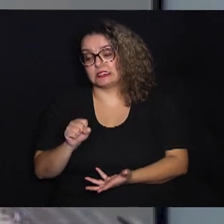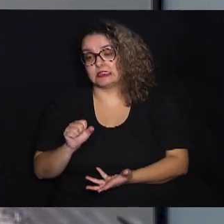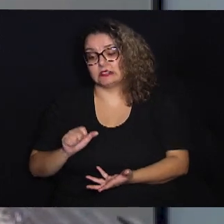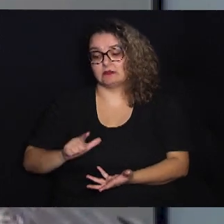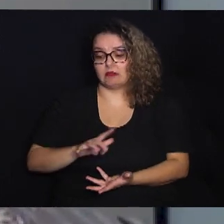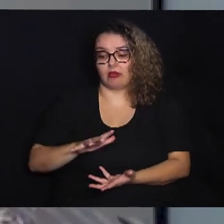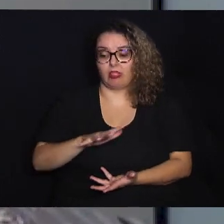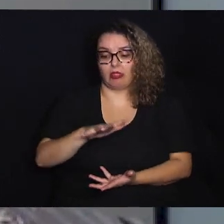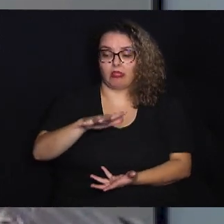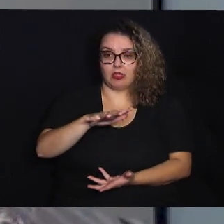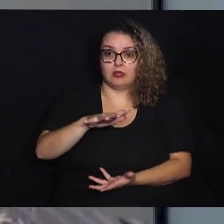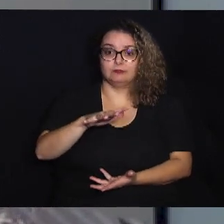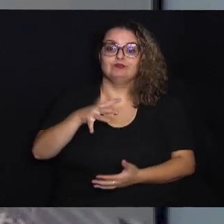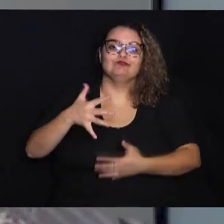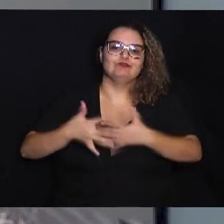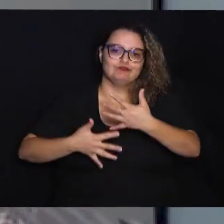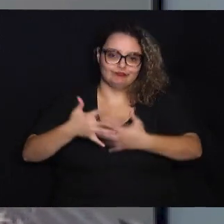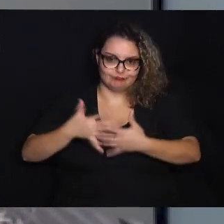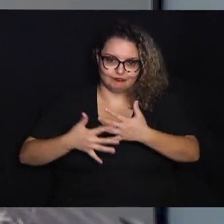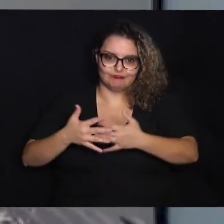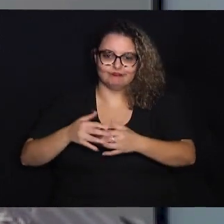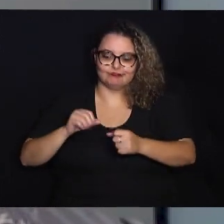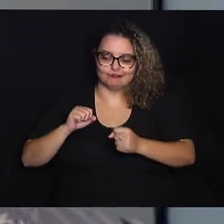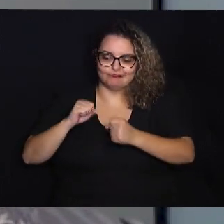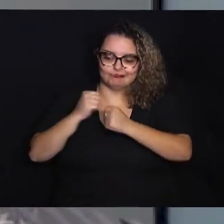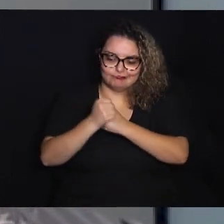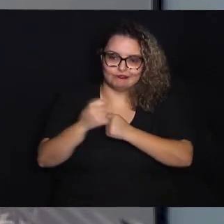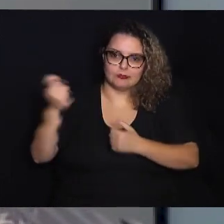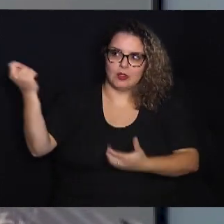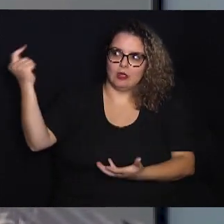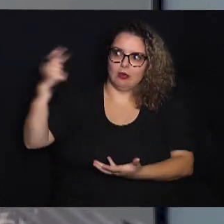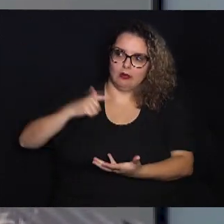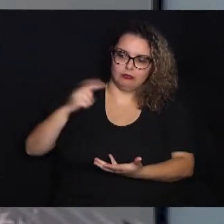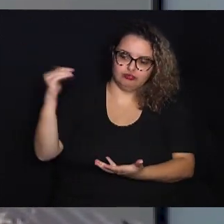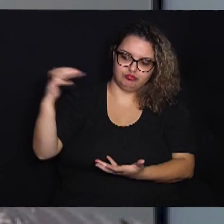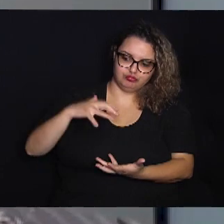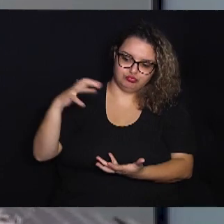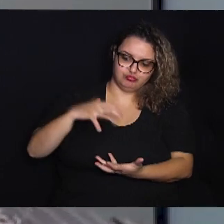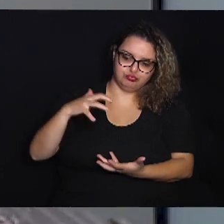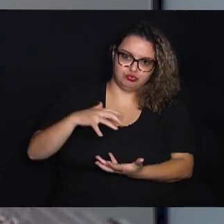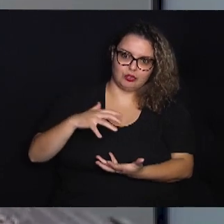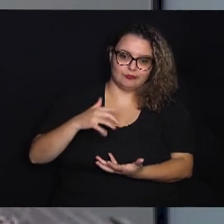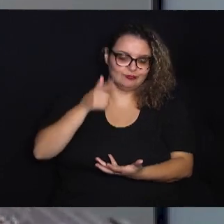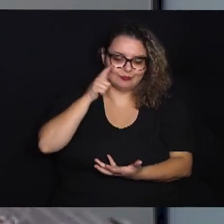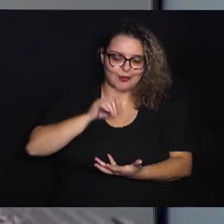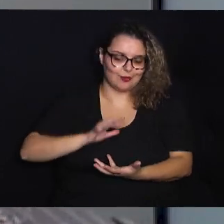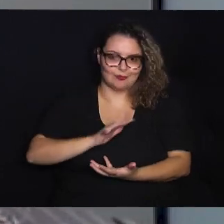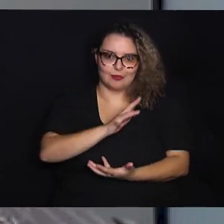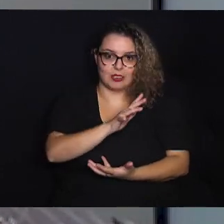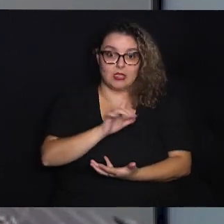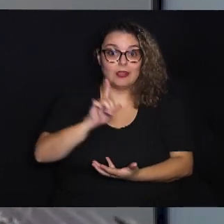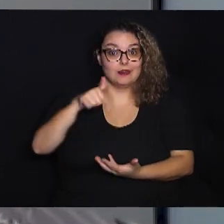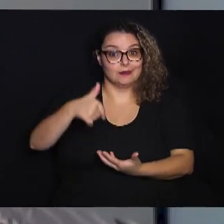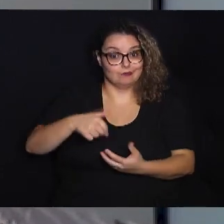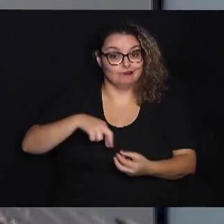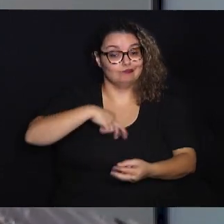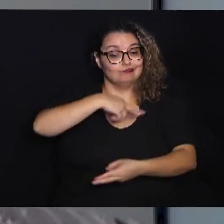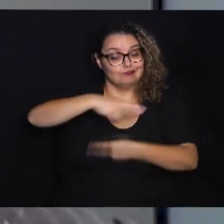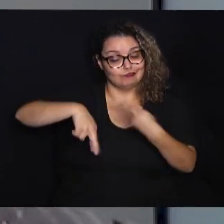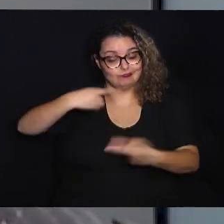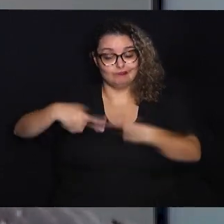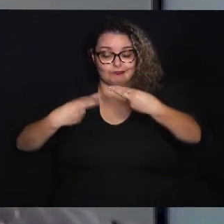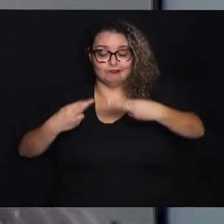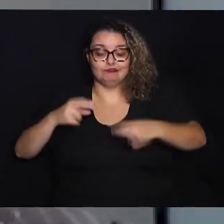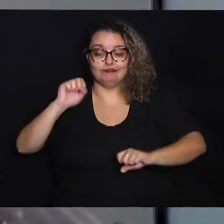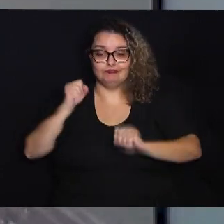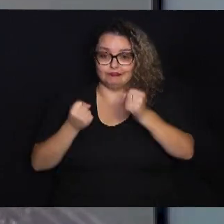gases na atmosfera, eles interagem, fazendo com que haja esse bloqueio da radiação solar, e isso aconteceu, sobretudo, aí após a